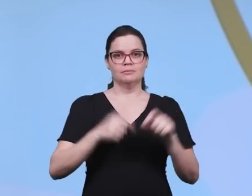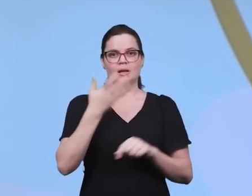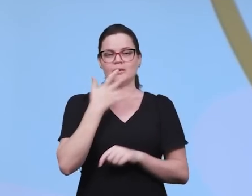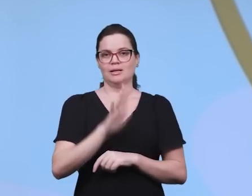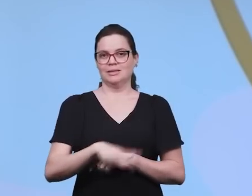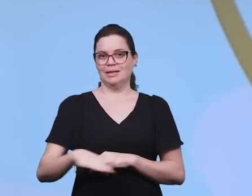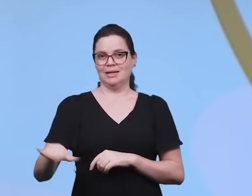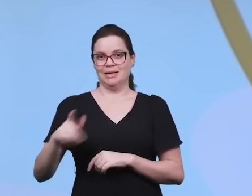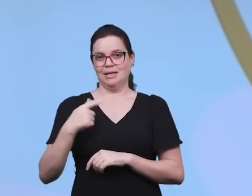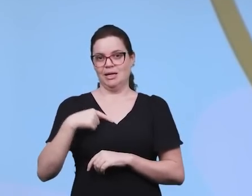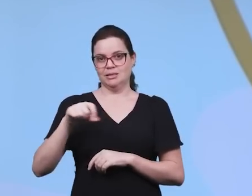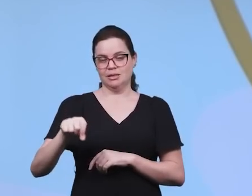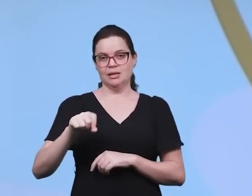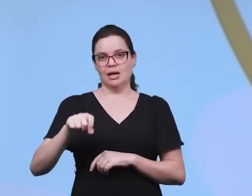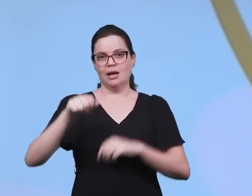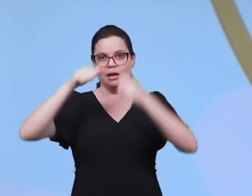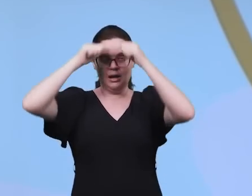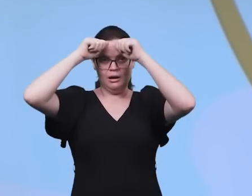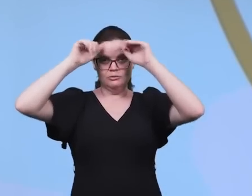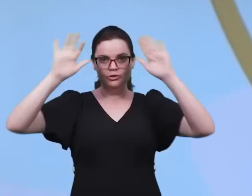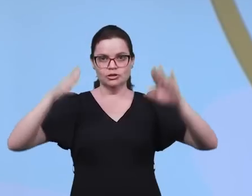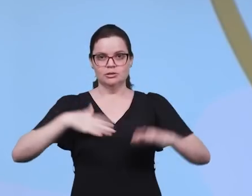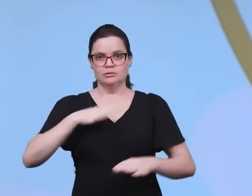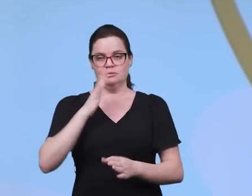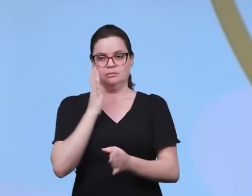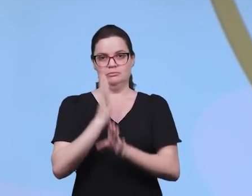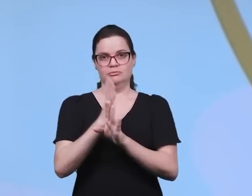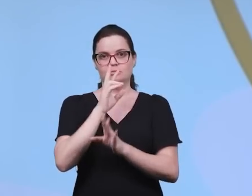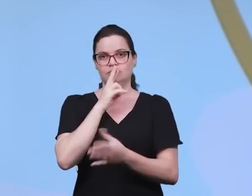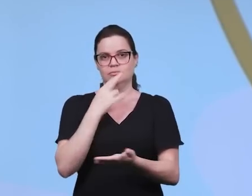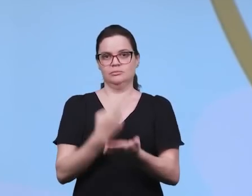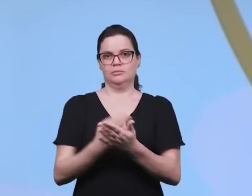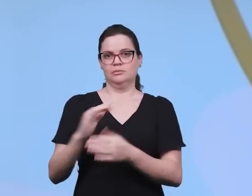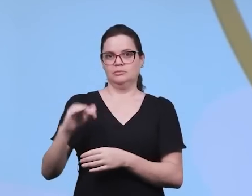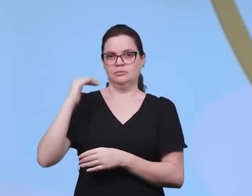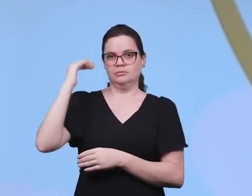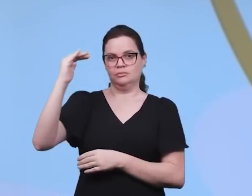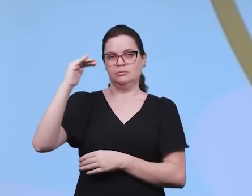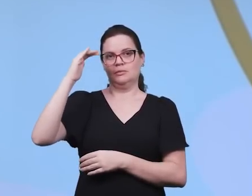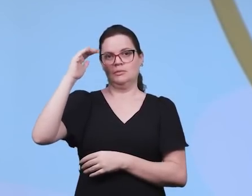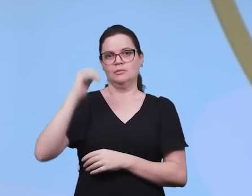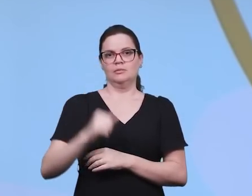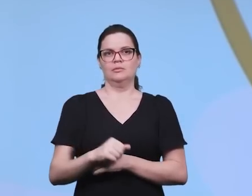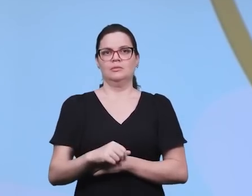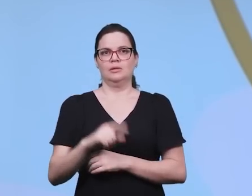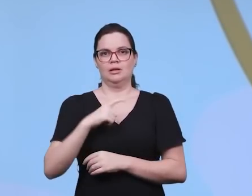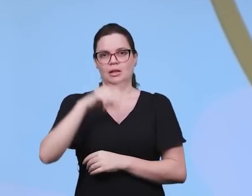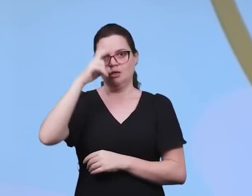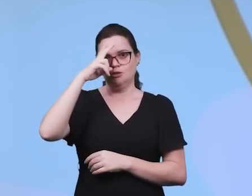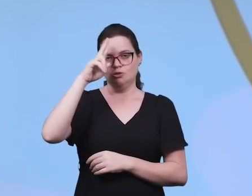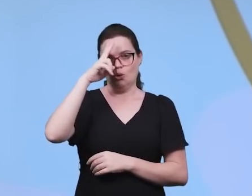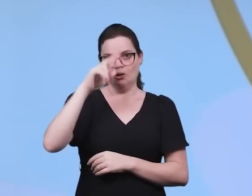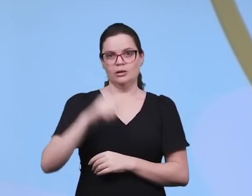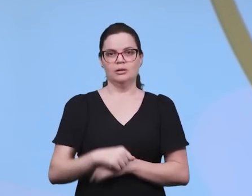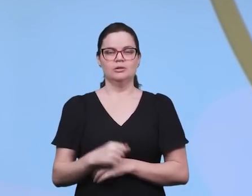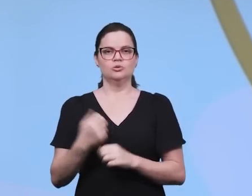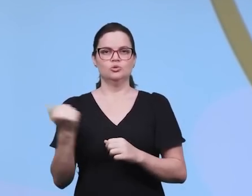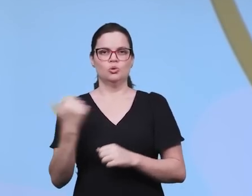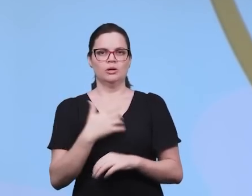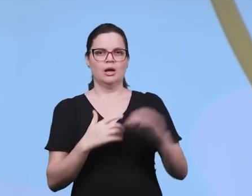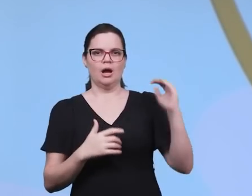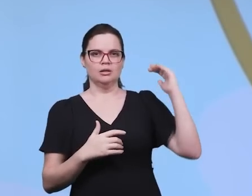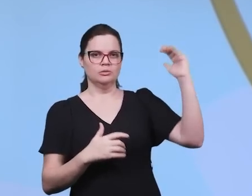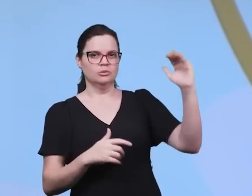uma criança que, dentro do espectro autista, que foi diagnosticada, se desenvolver, se tornar um adulto, e eles virem ali todo um histórico, do que eles identificarem um